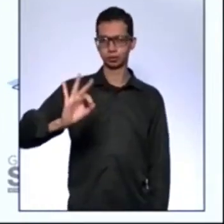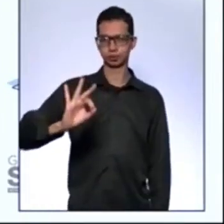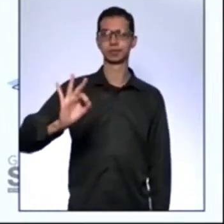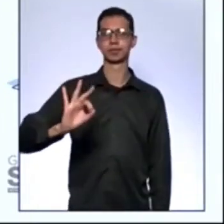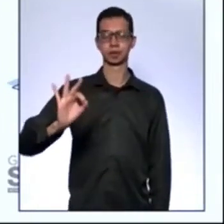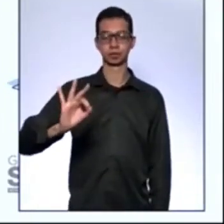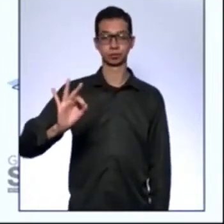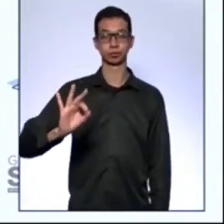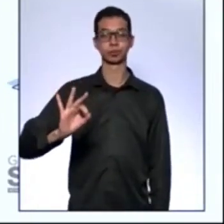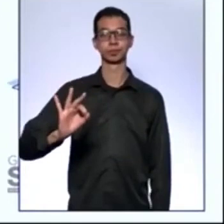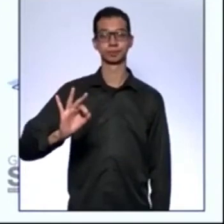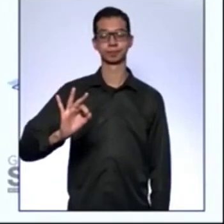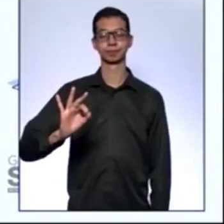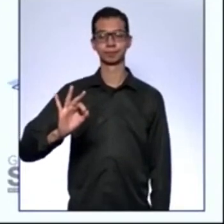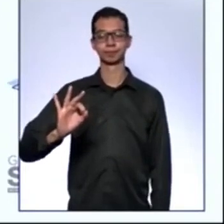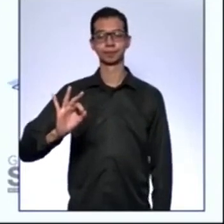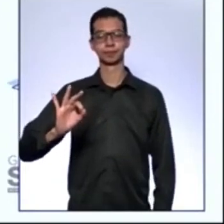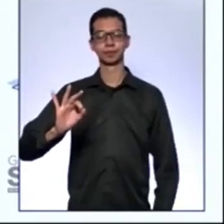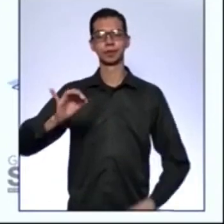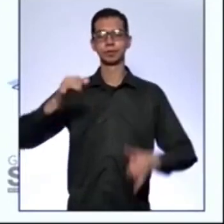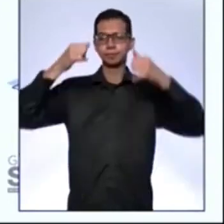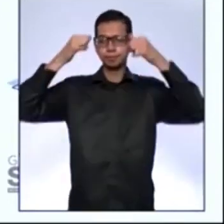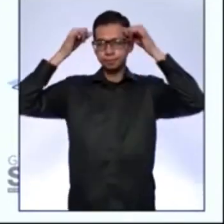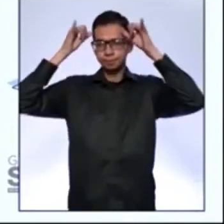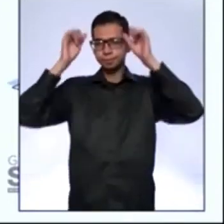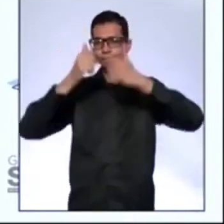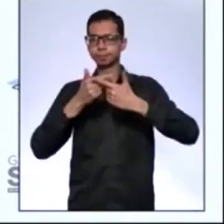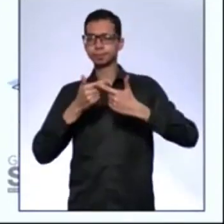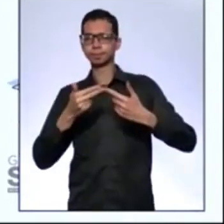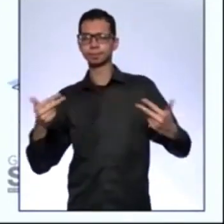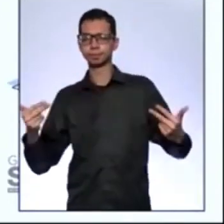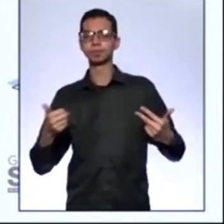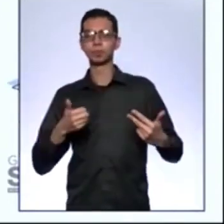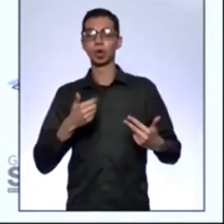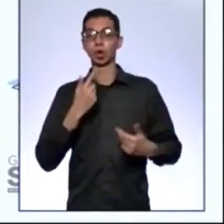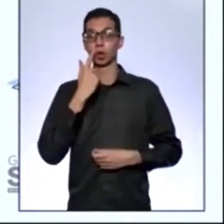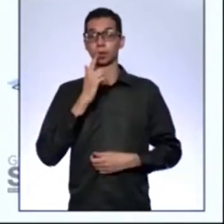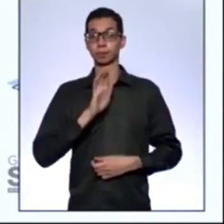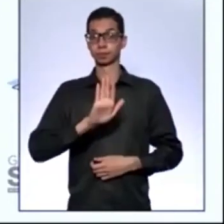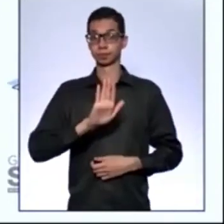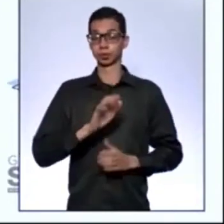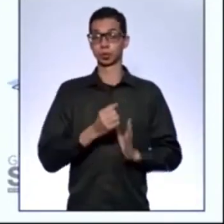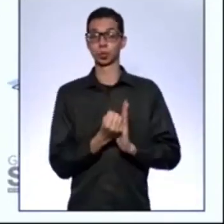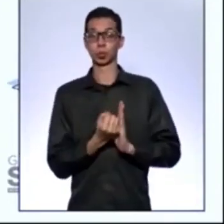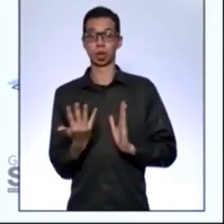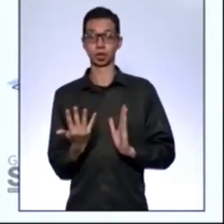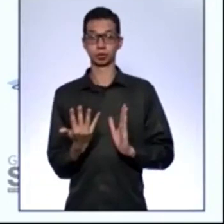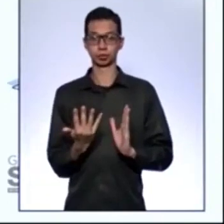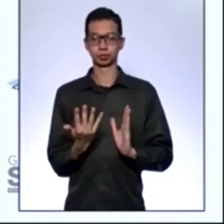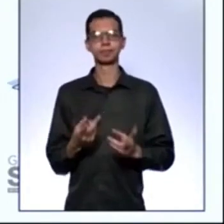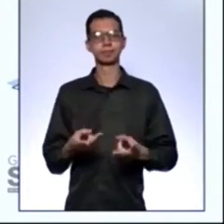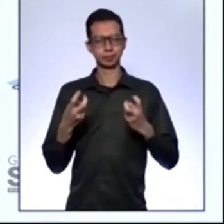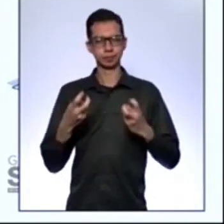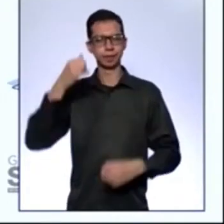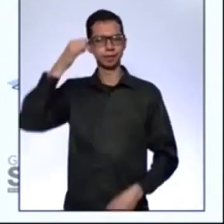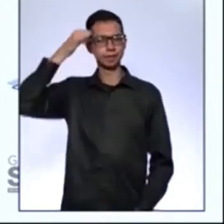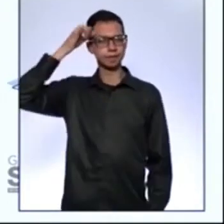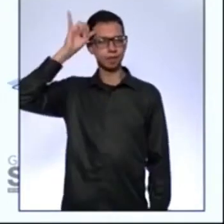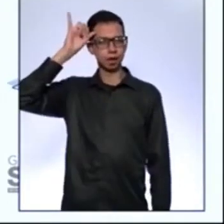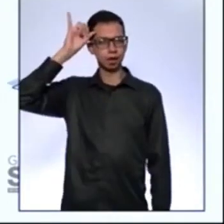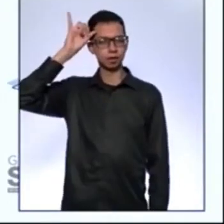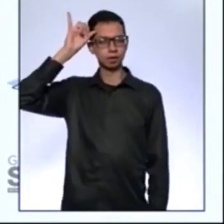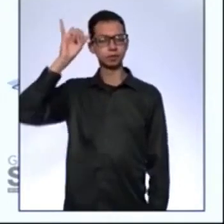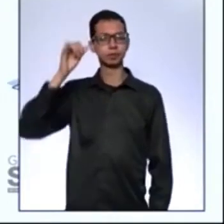rebanho de bovinos gente parou parou essa quantidade de vacas